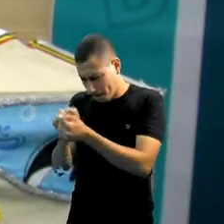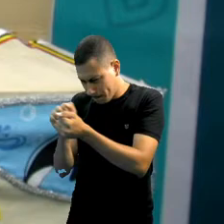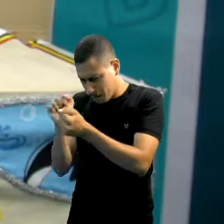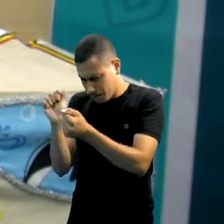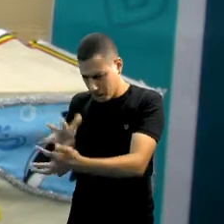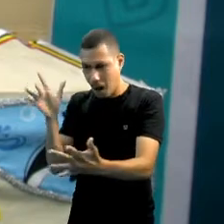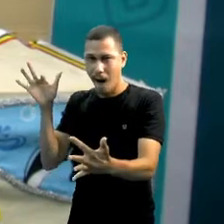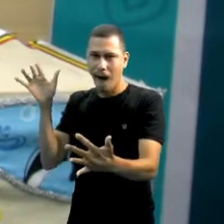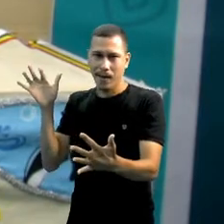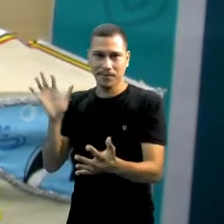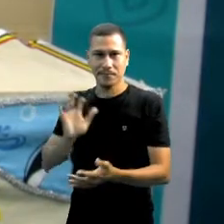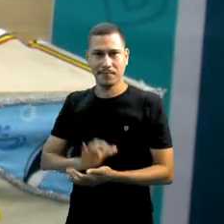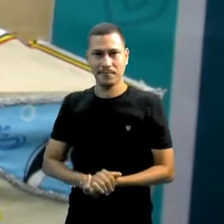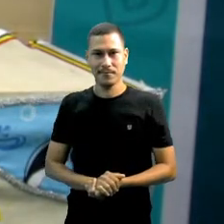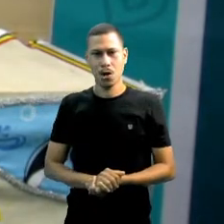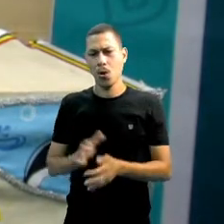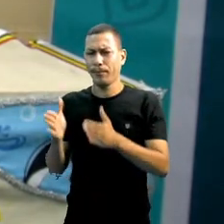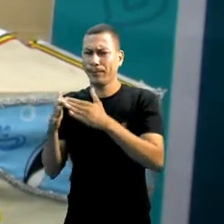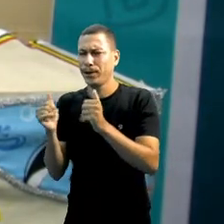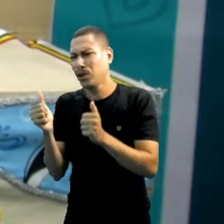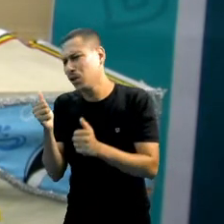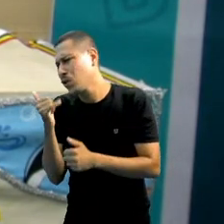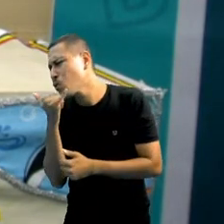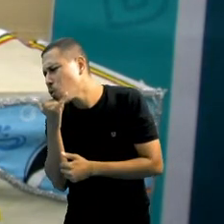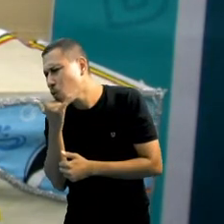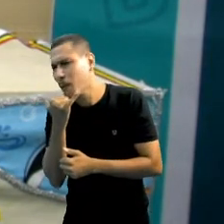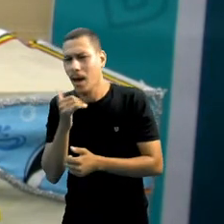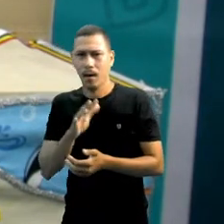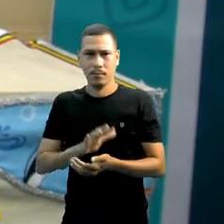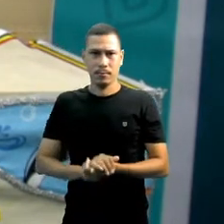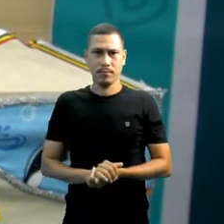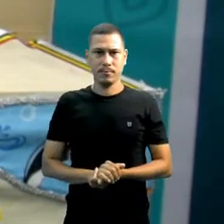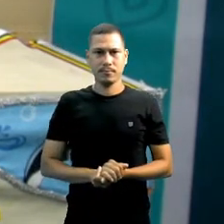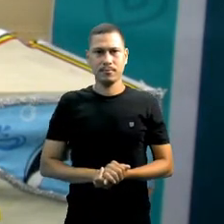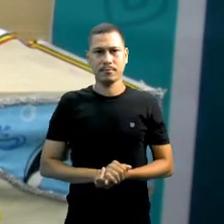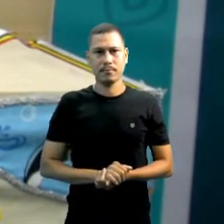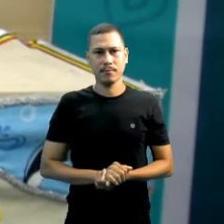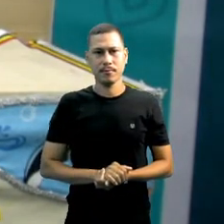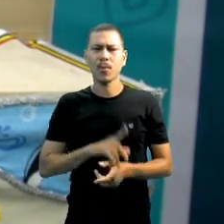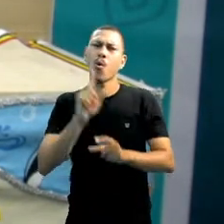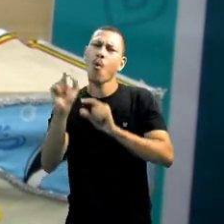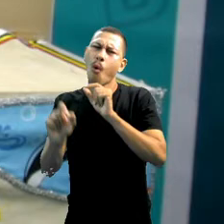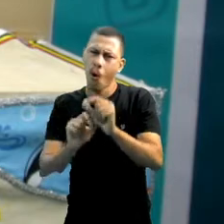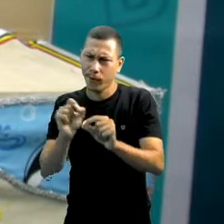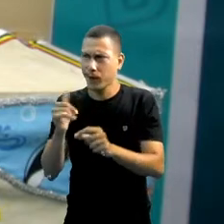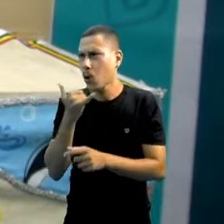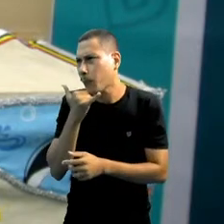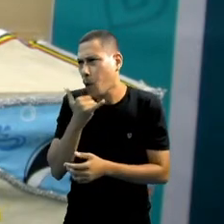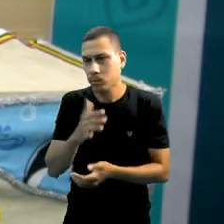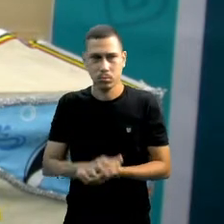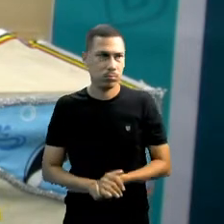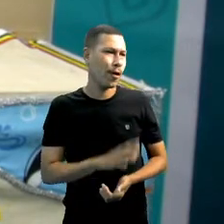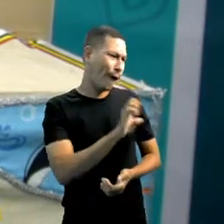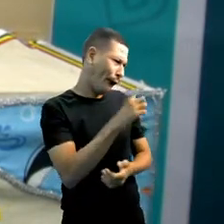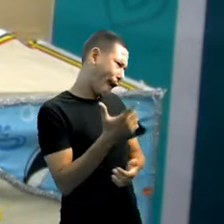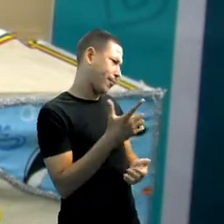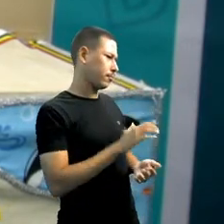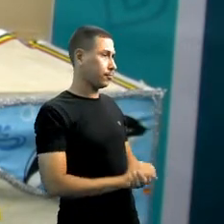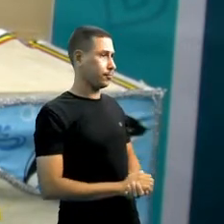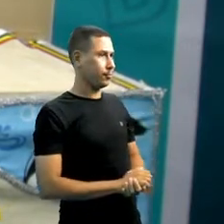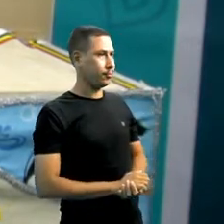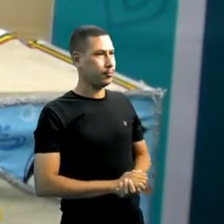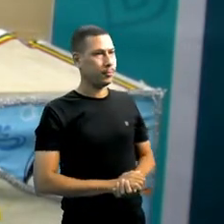mágico. Pediram desculpa a esse livro. Muito bem. E será que ele desculpou? Claro. E